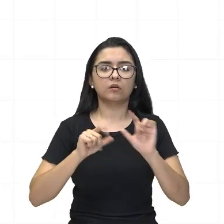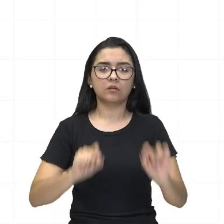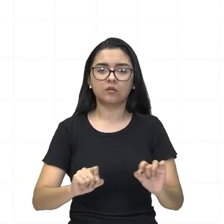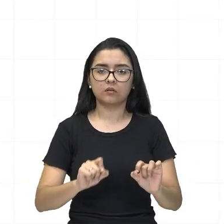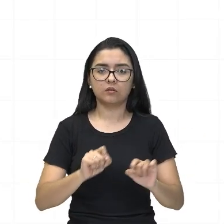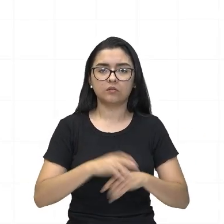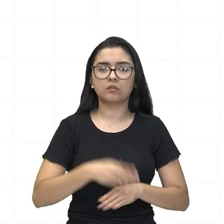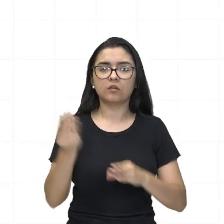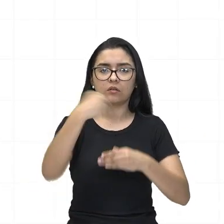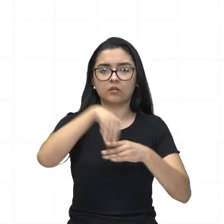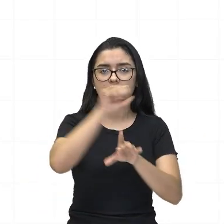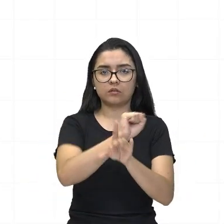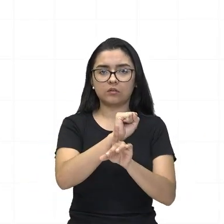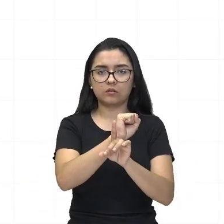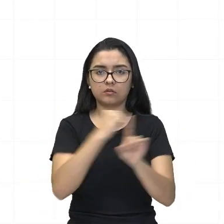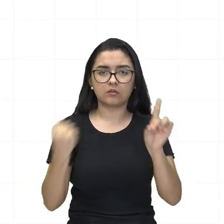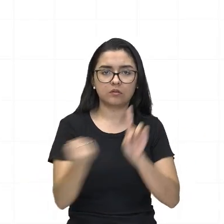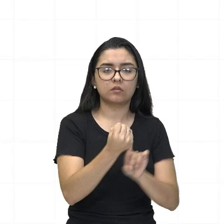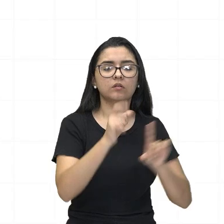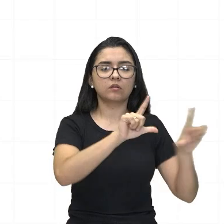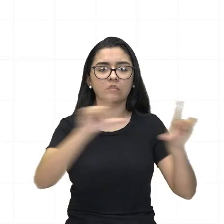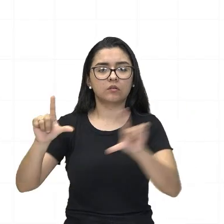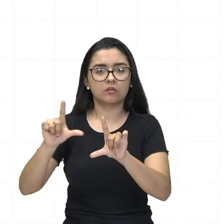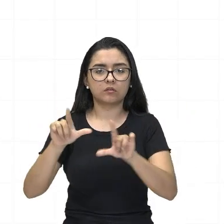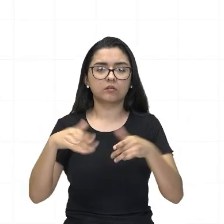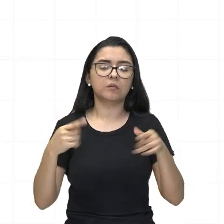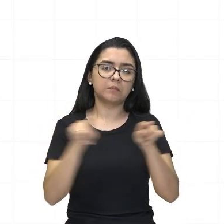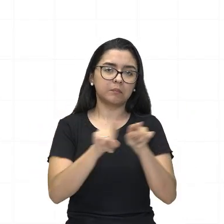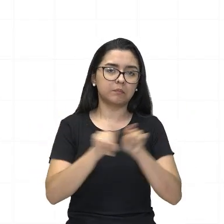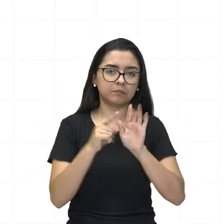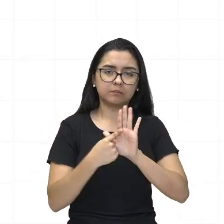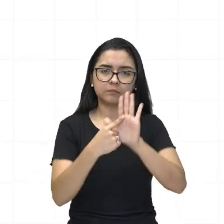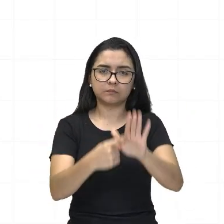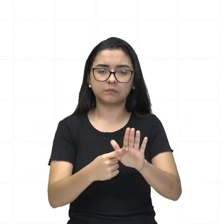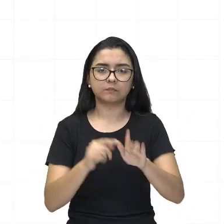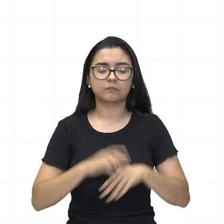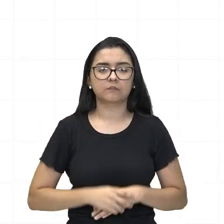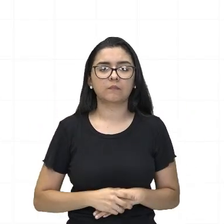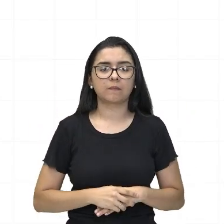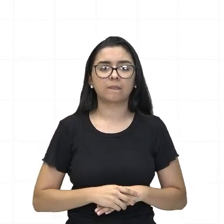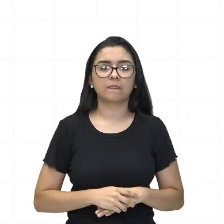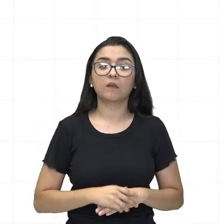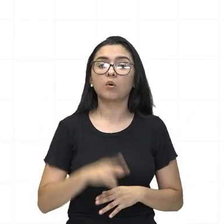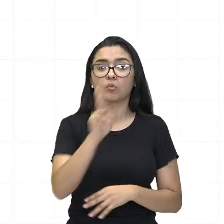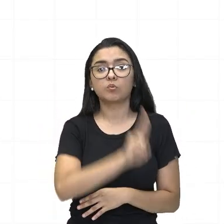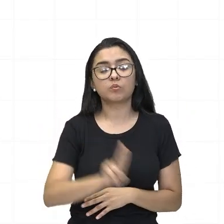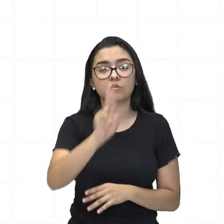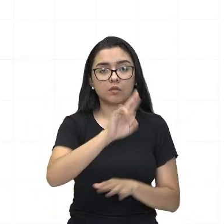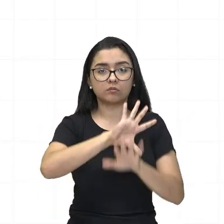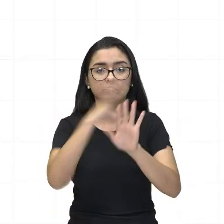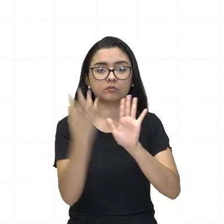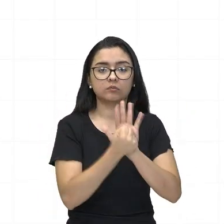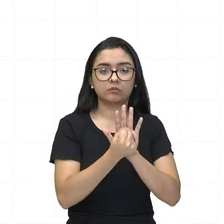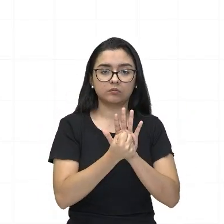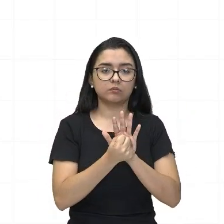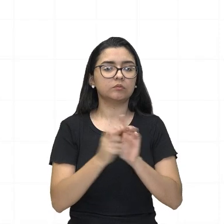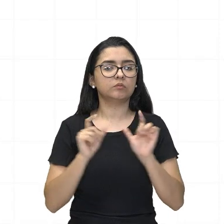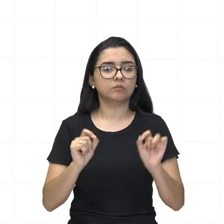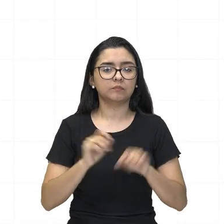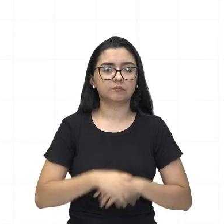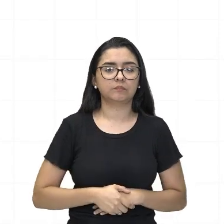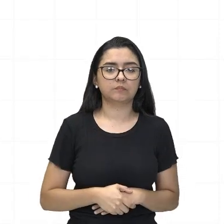Para simbolizar as funções sociais, as pessoas costumam usar símbolos para dizer que